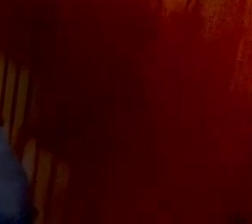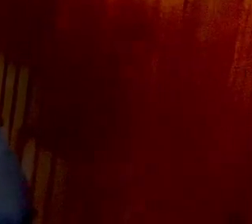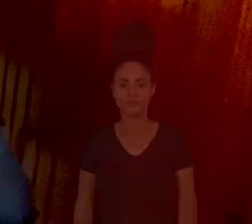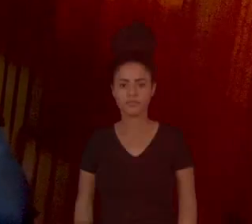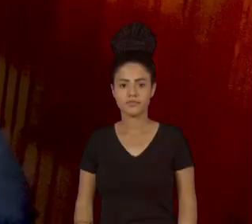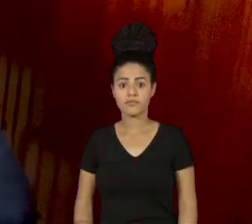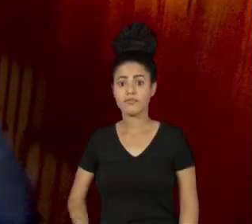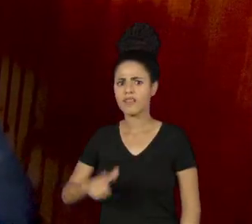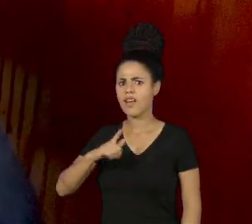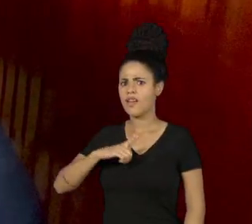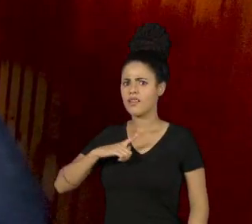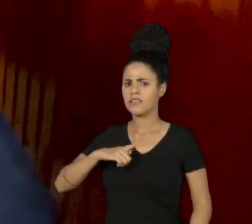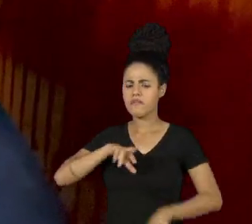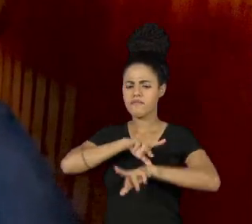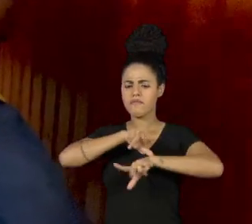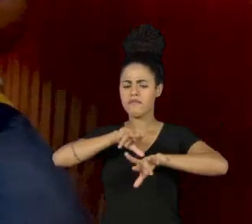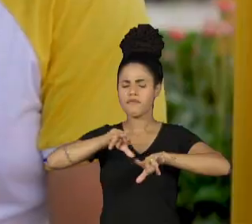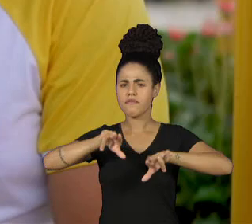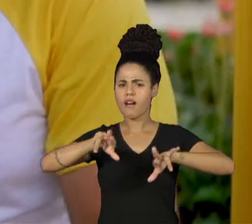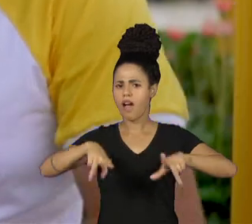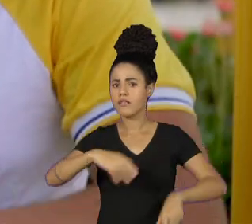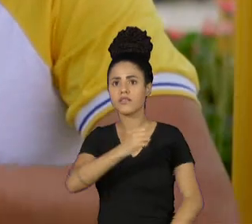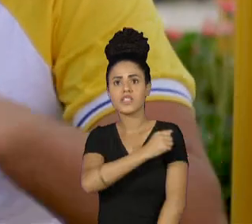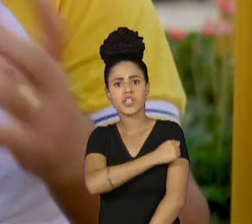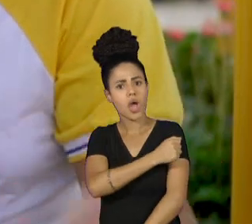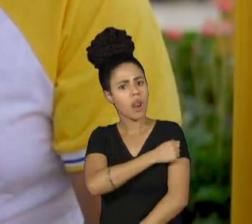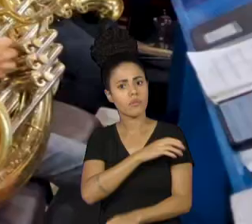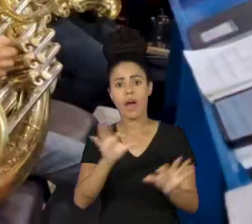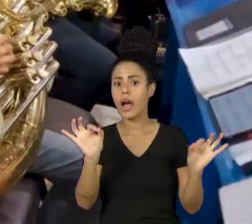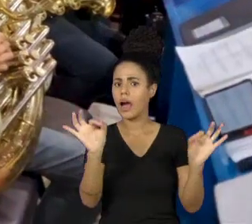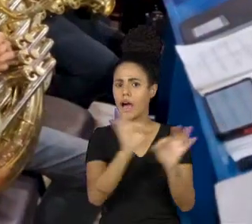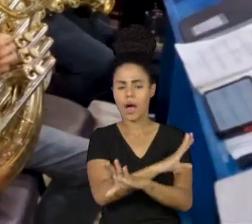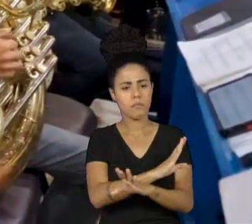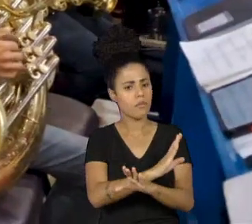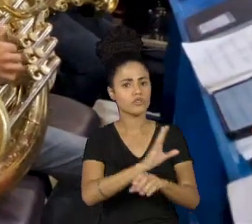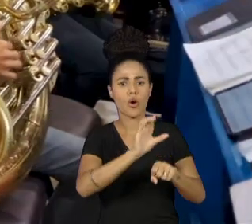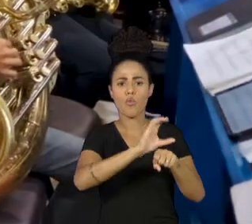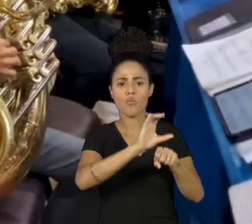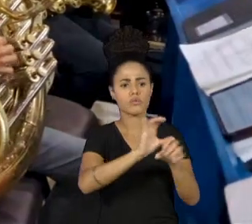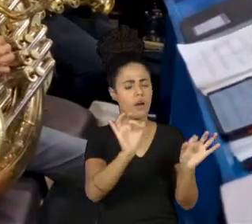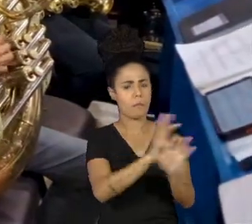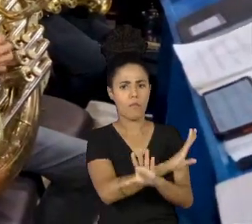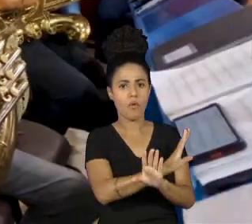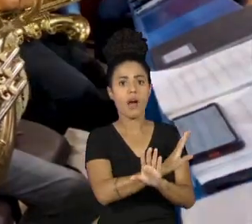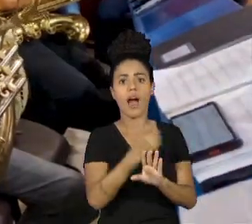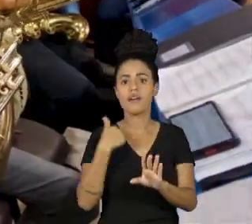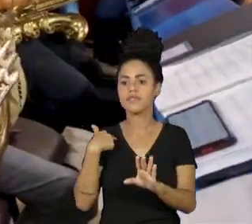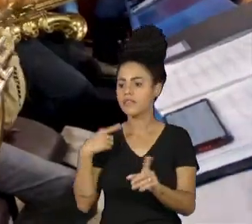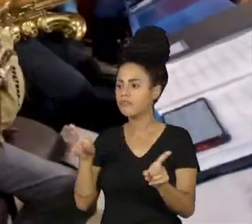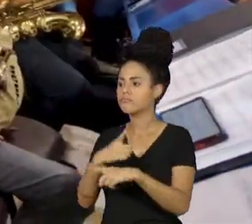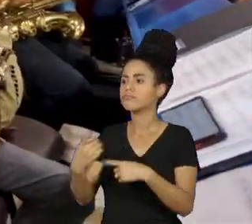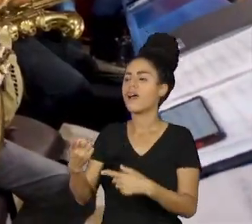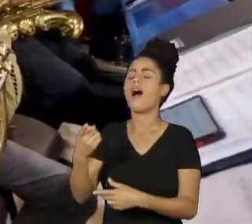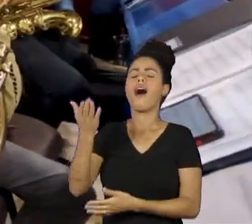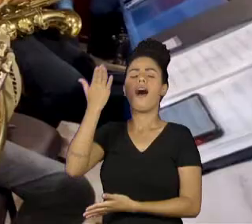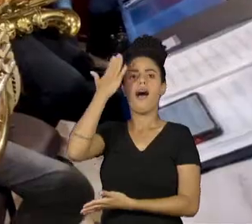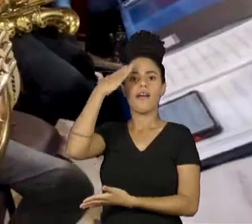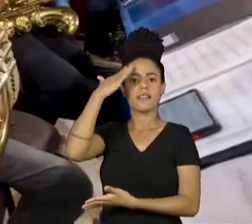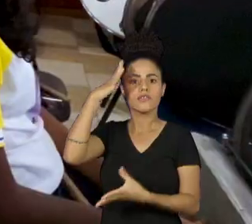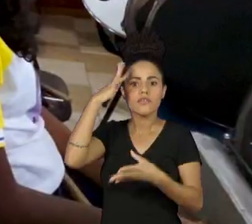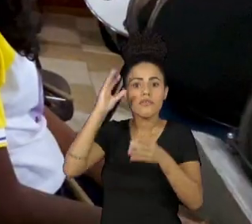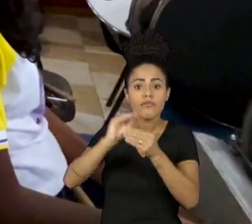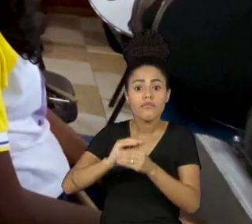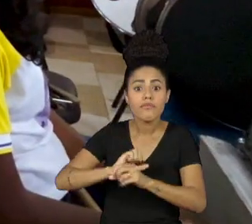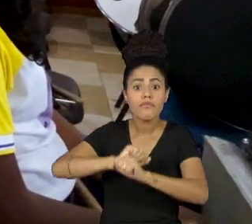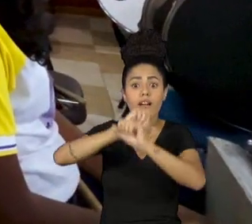Temos vários casos de aluno que, depois da aula de música, transformou, né? Quando você se torna músico, você enxerga o mundo de forma diferente.